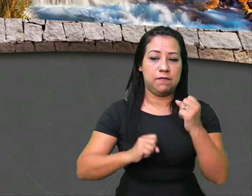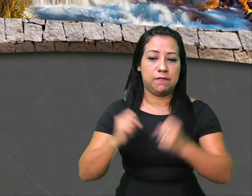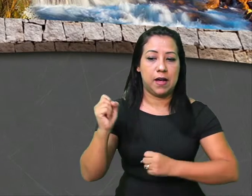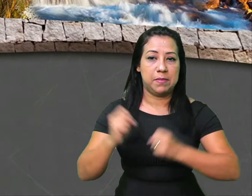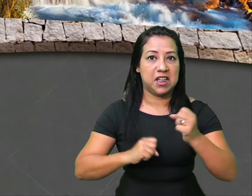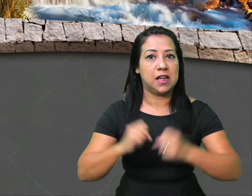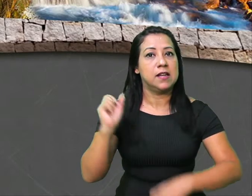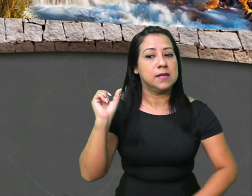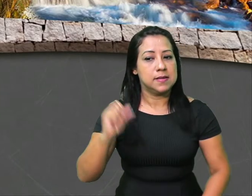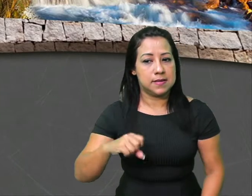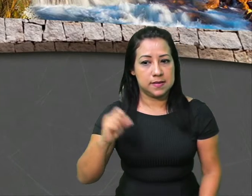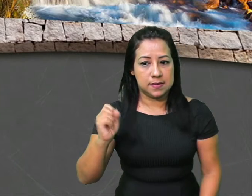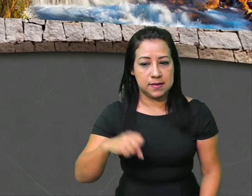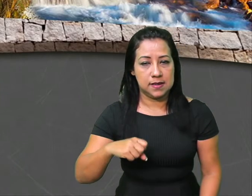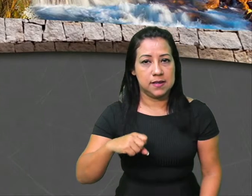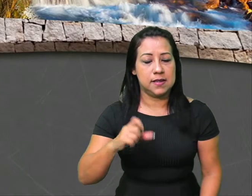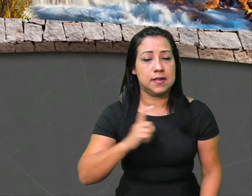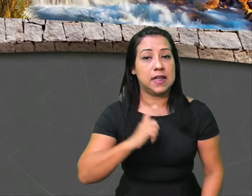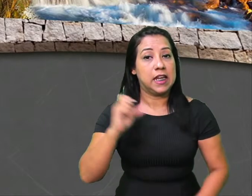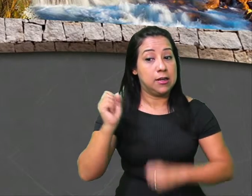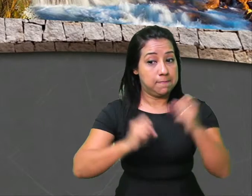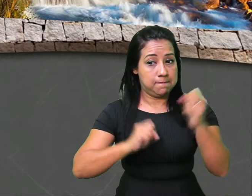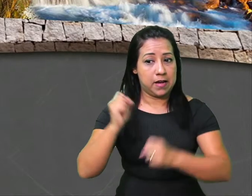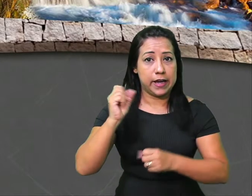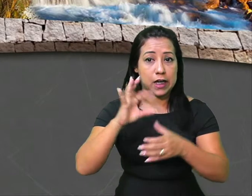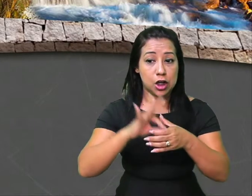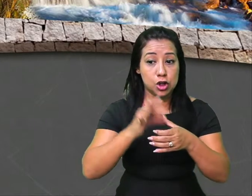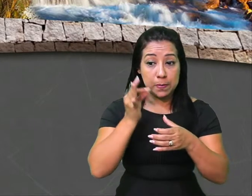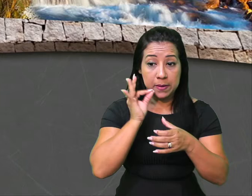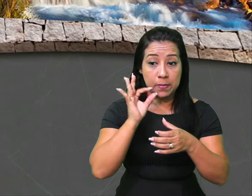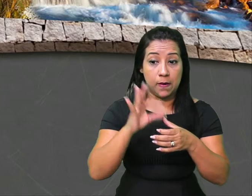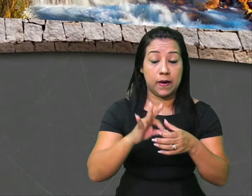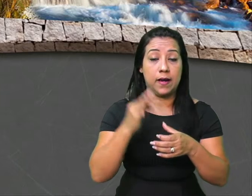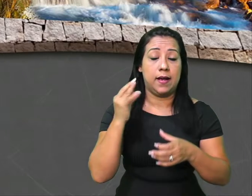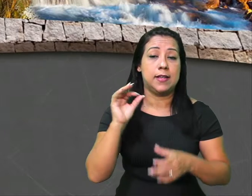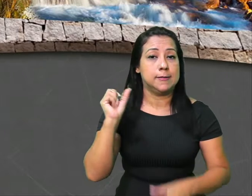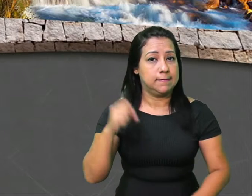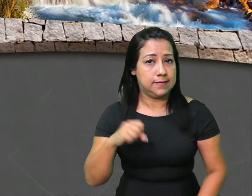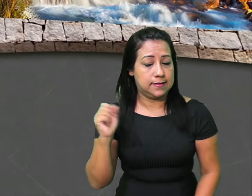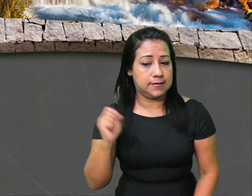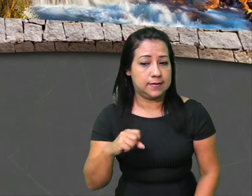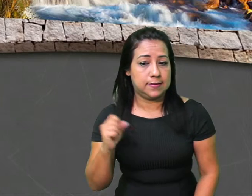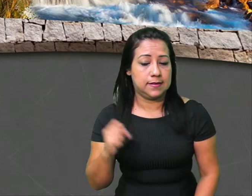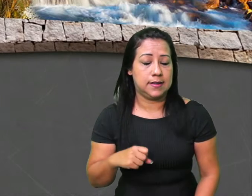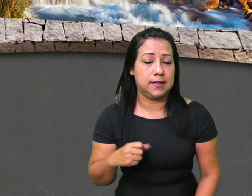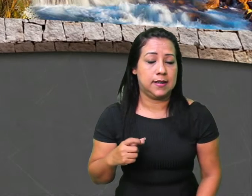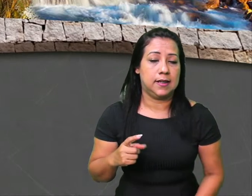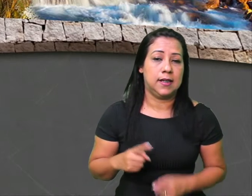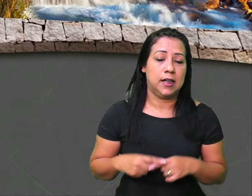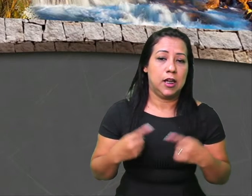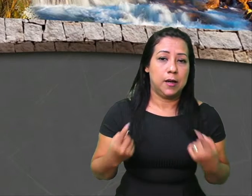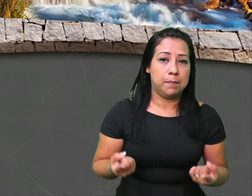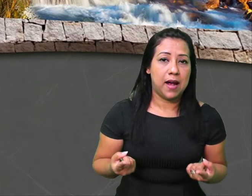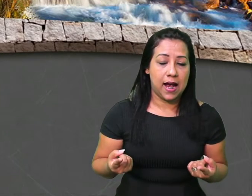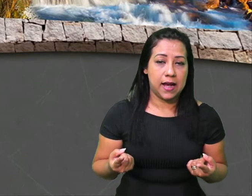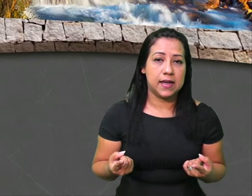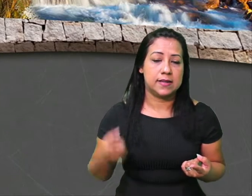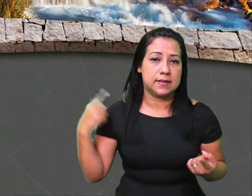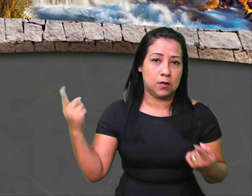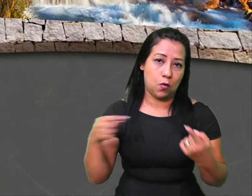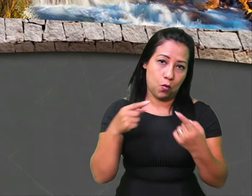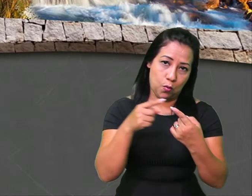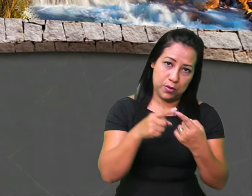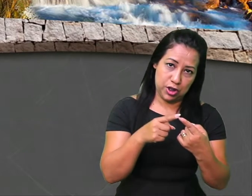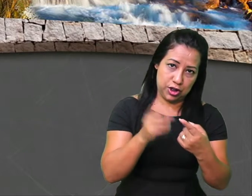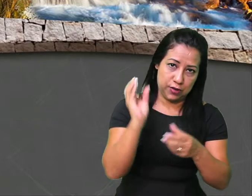portanto, é brincadeira, viu, gente? Industrial não é bem assim não, tá? Mas são fatores das funções